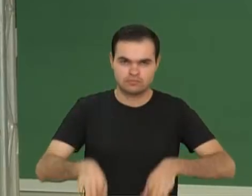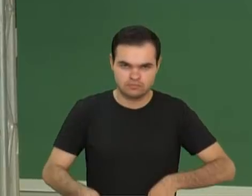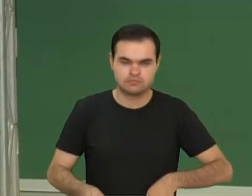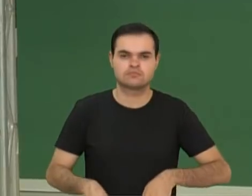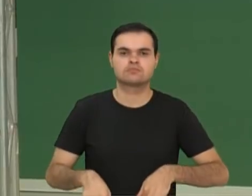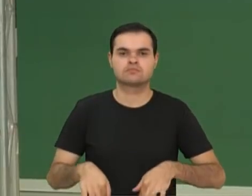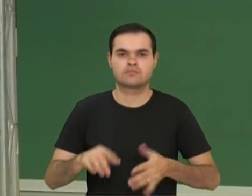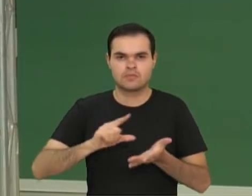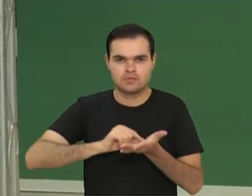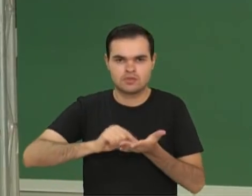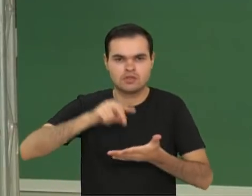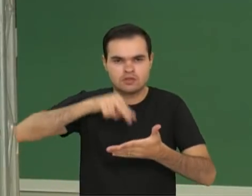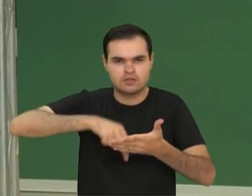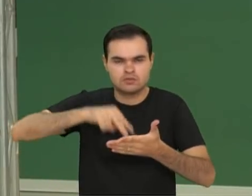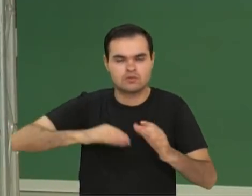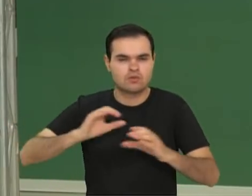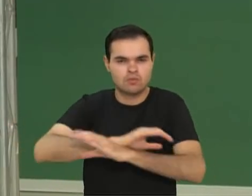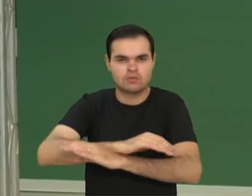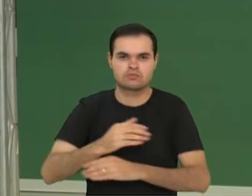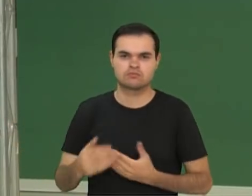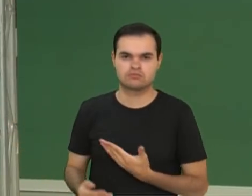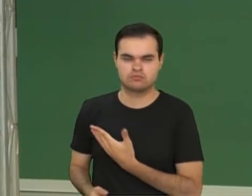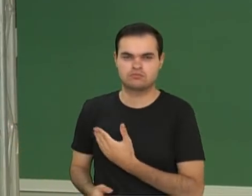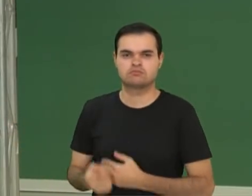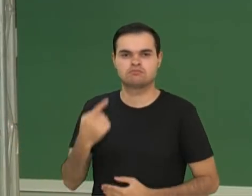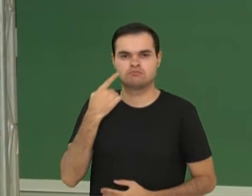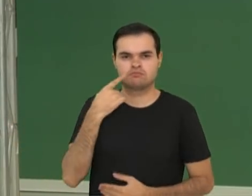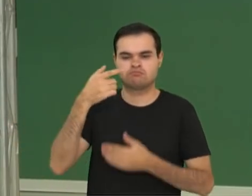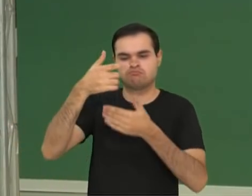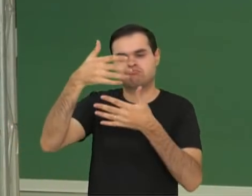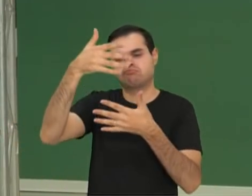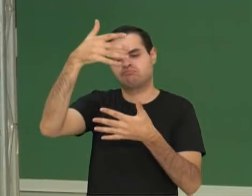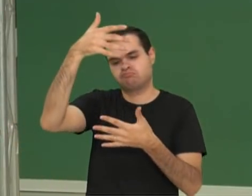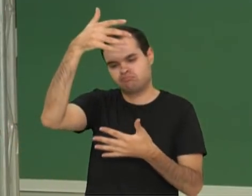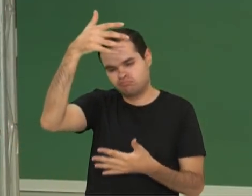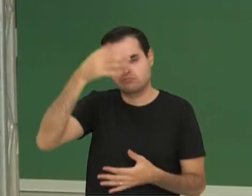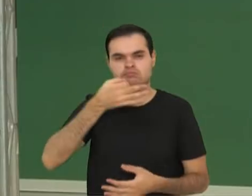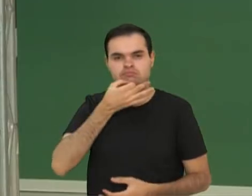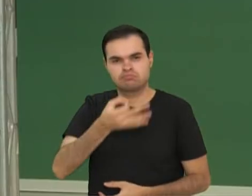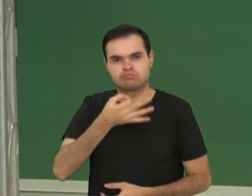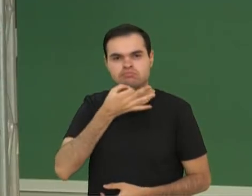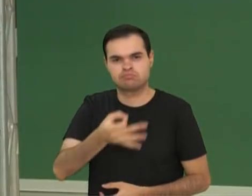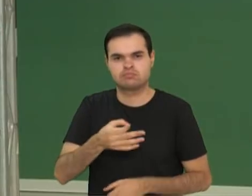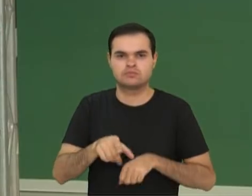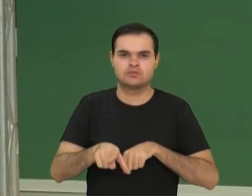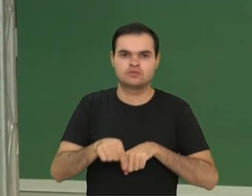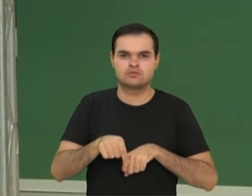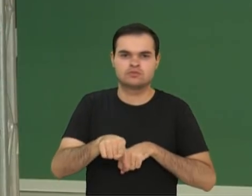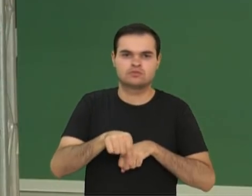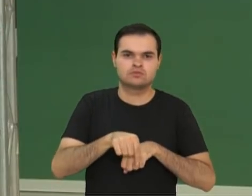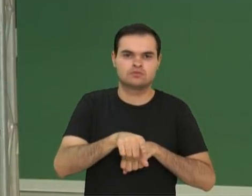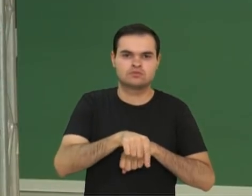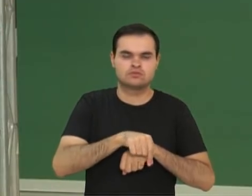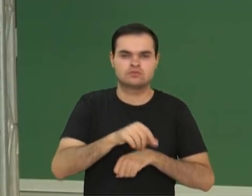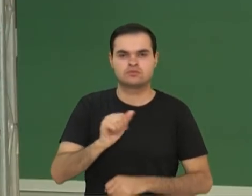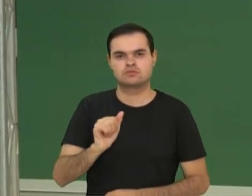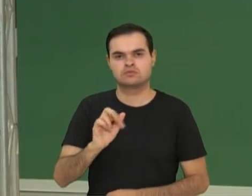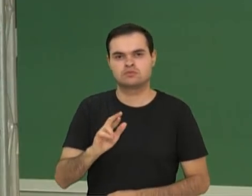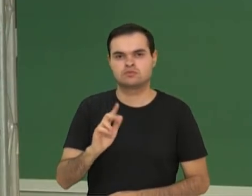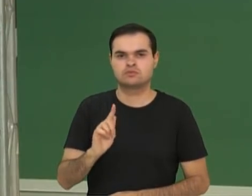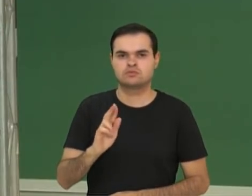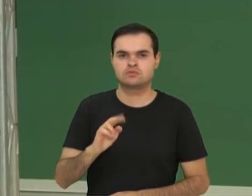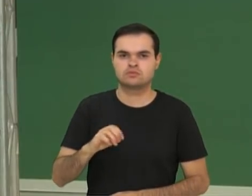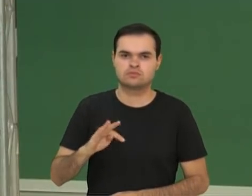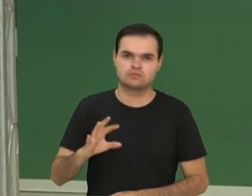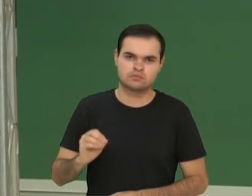opinião. Conseguimos ver mais algumas ideias, mais alguns argumentos usados pelo articulista. Ele traz